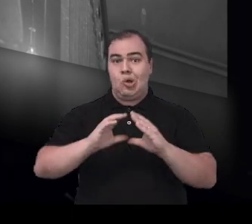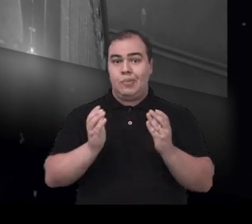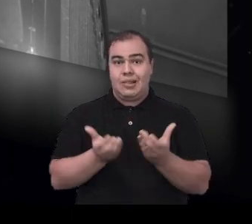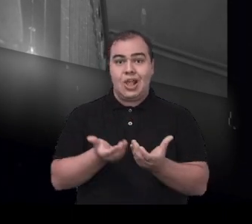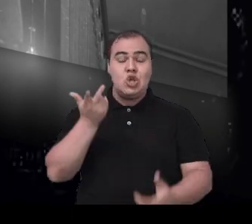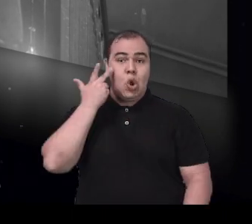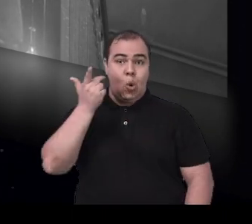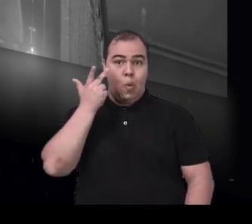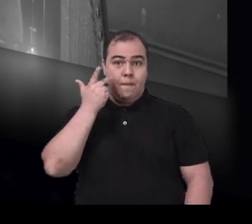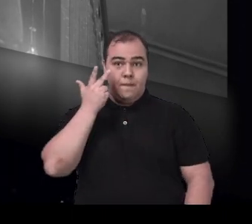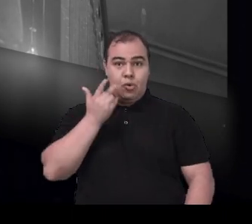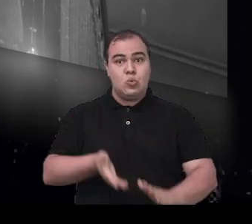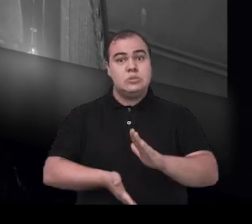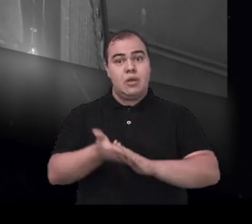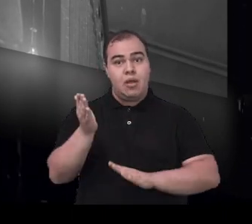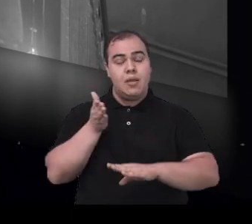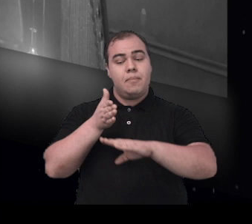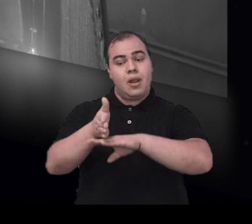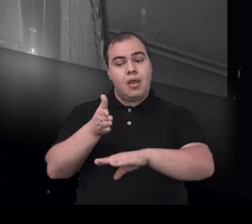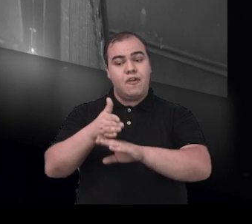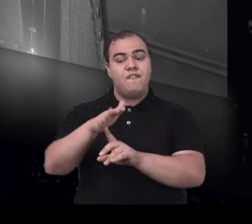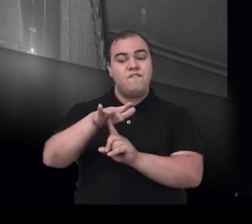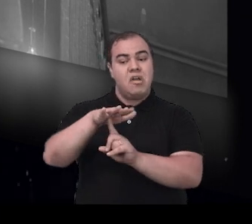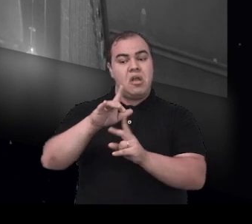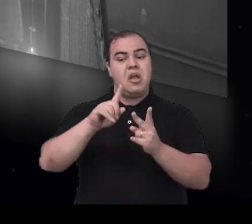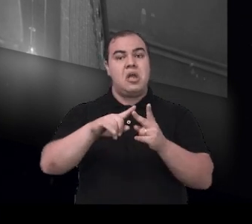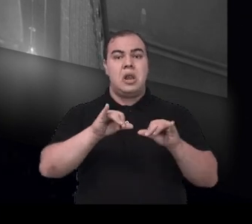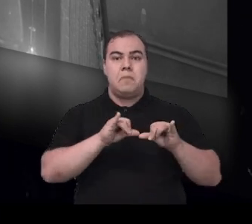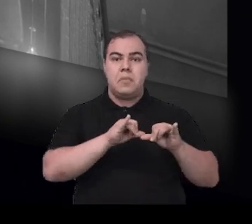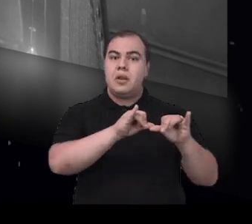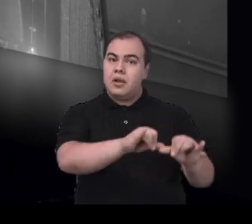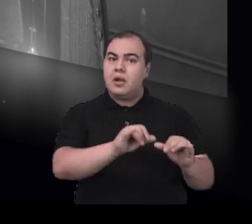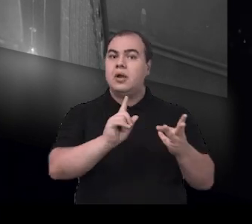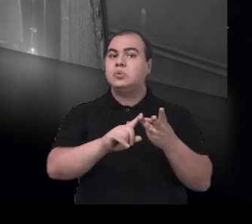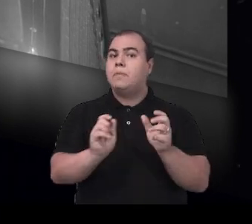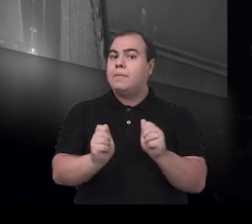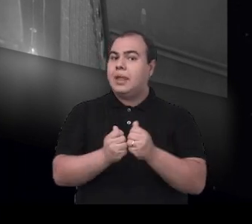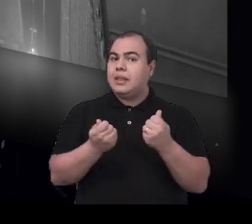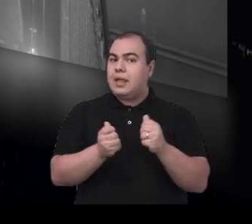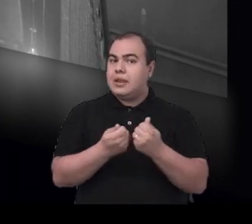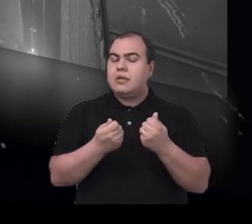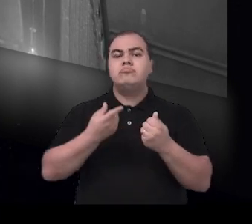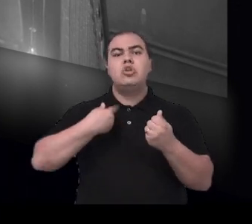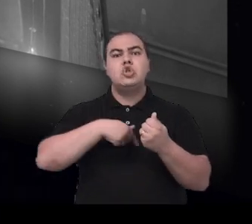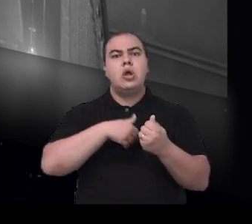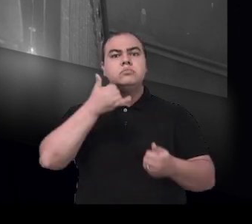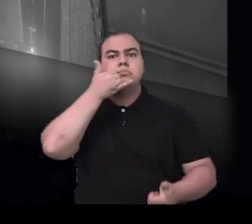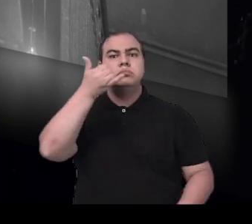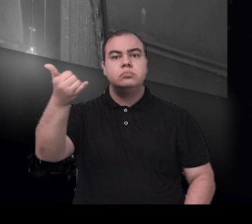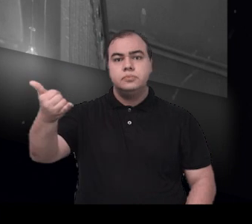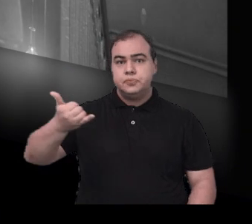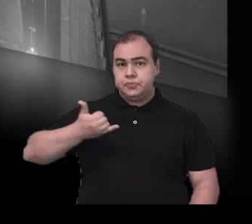comunidade. Era comum eles saírem para frequentar feira, mercado, padaria. E nós recebemos